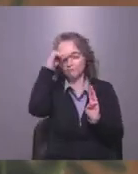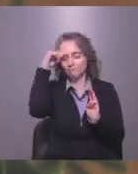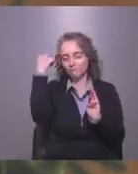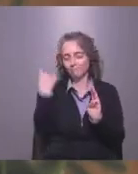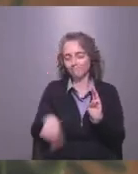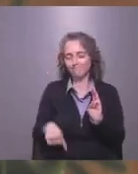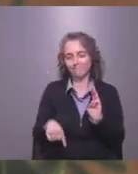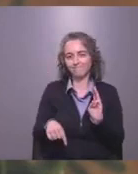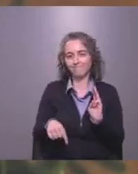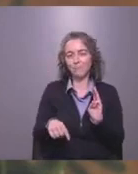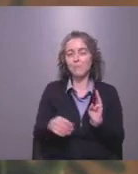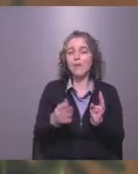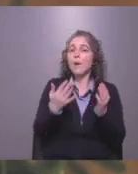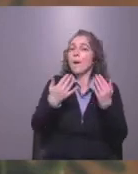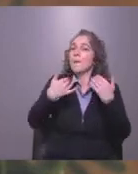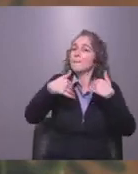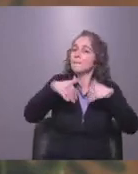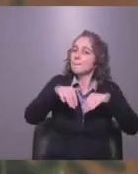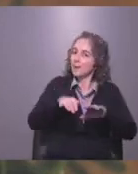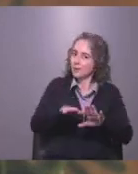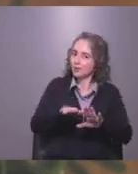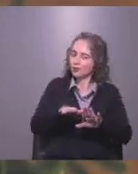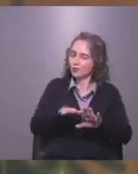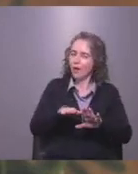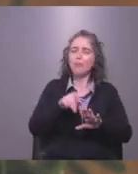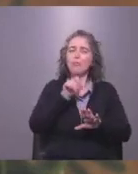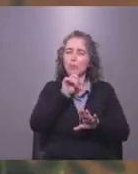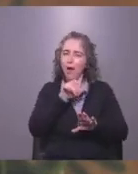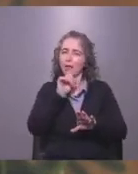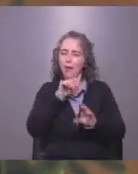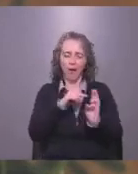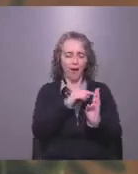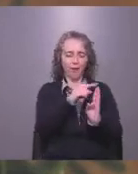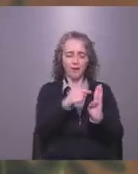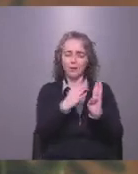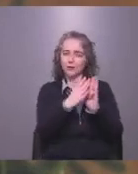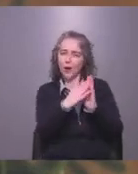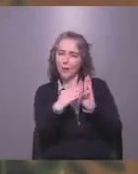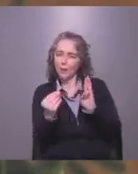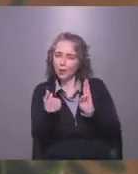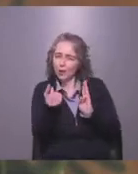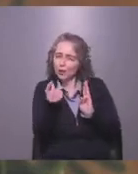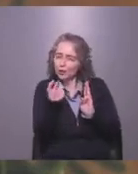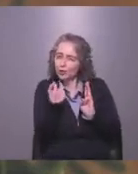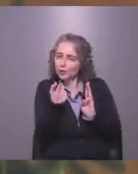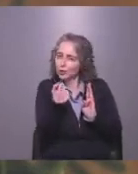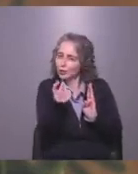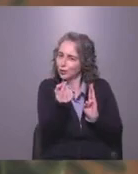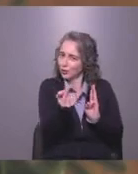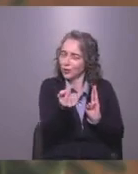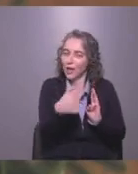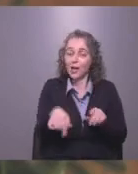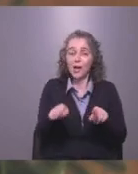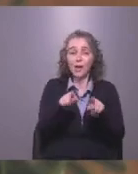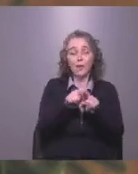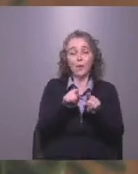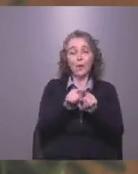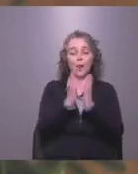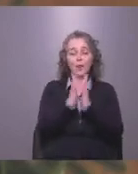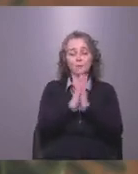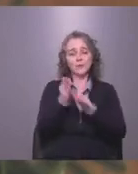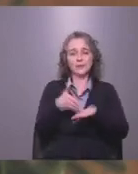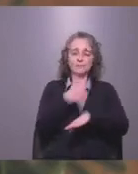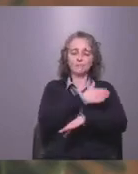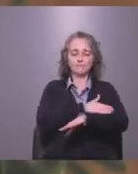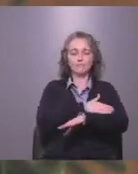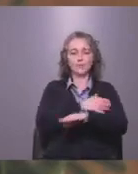porém, podemos imitar alguma coisa, podemos imitar aquilo que a oração de início desta missa nos dizia,